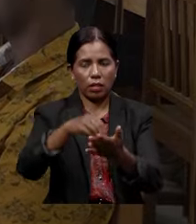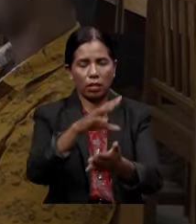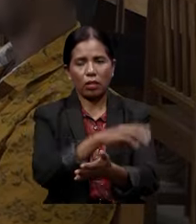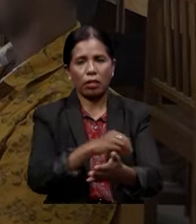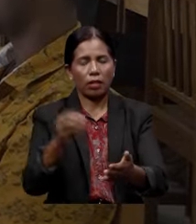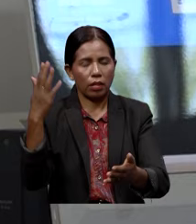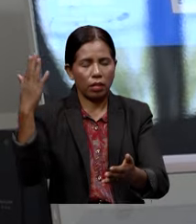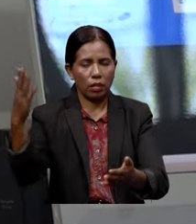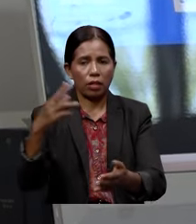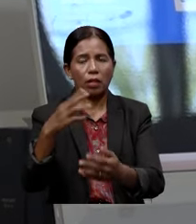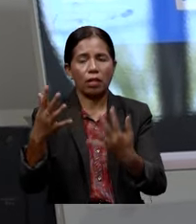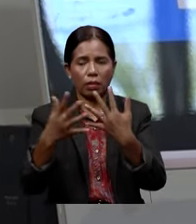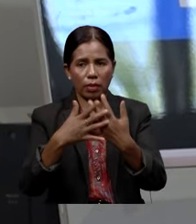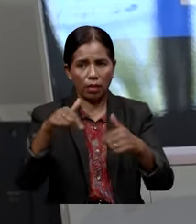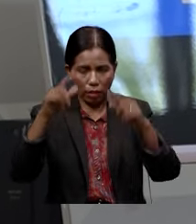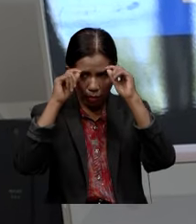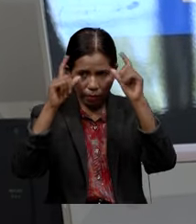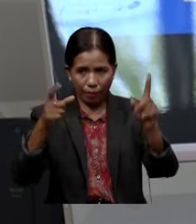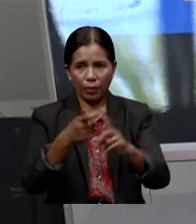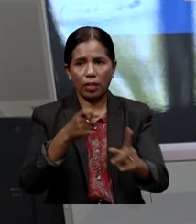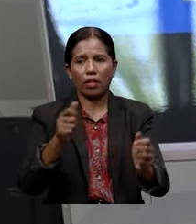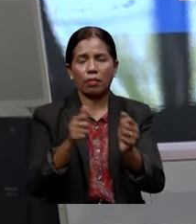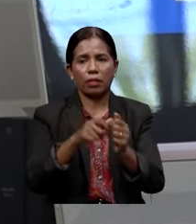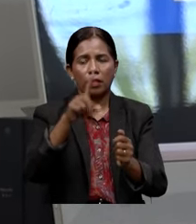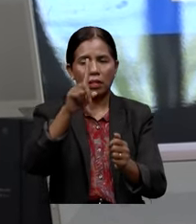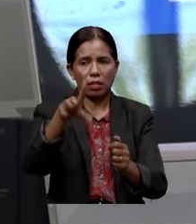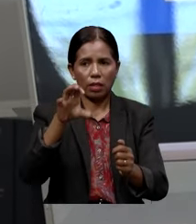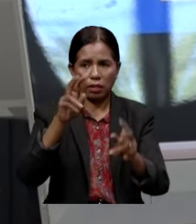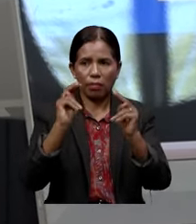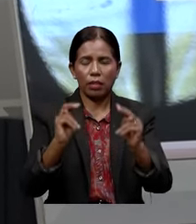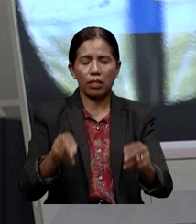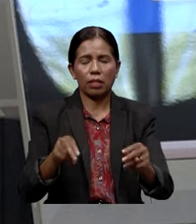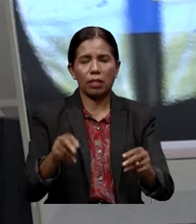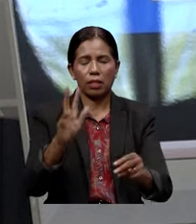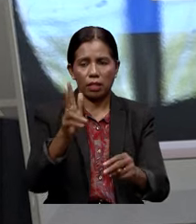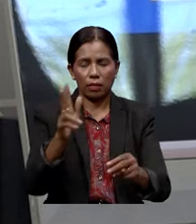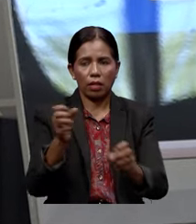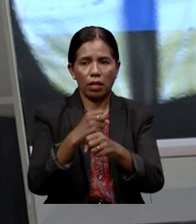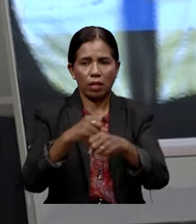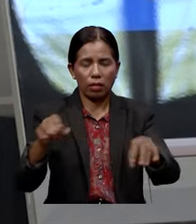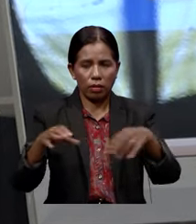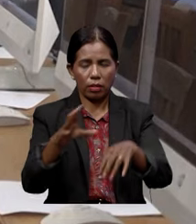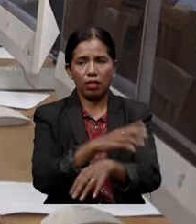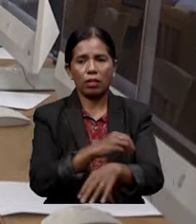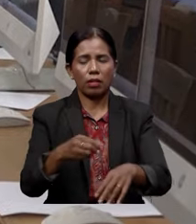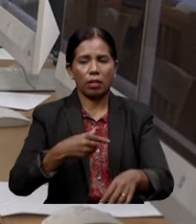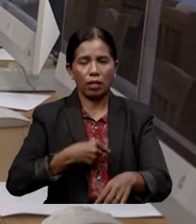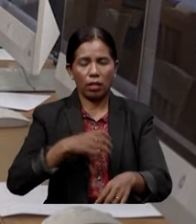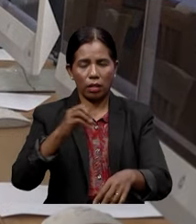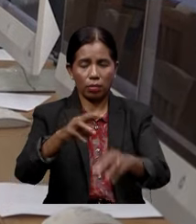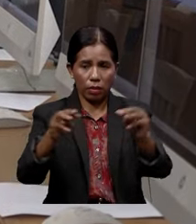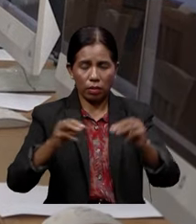sira nebe estabelece a Timor-Leste. Russi guarda atos ida nebe precisa, tornando recenseal ao serviço e a prisão Gleno, município